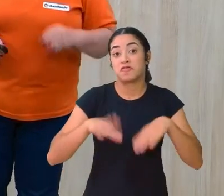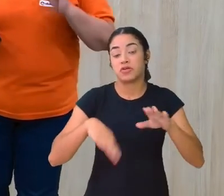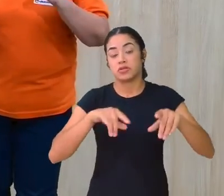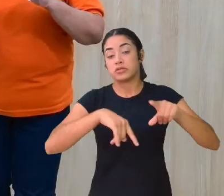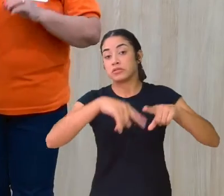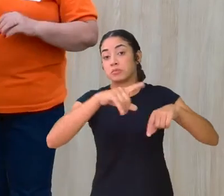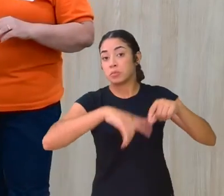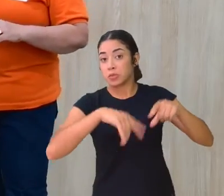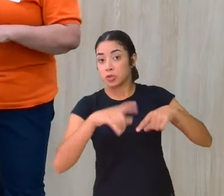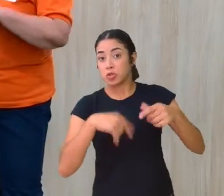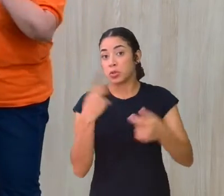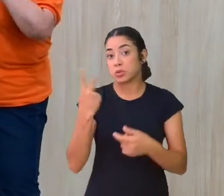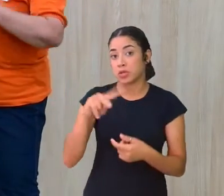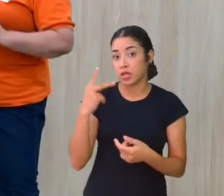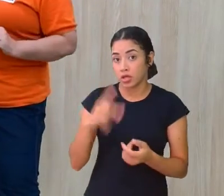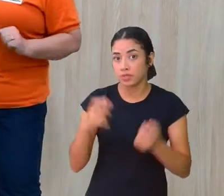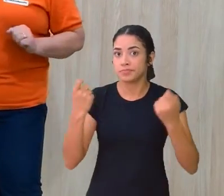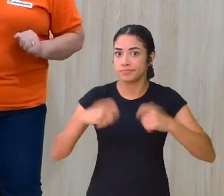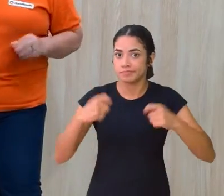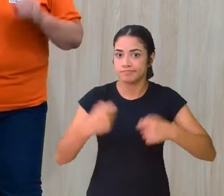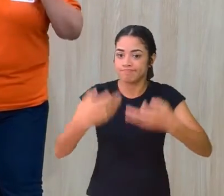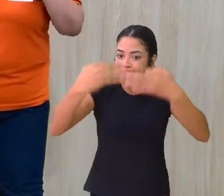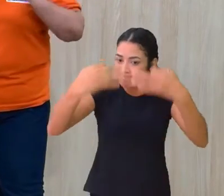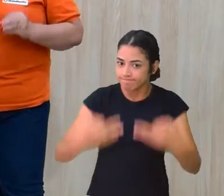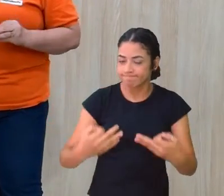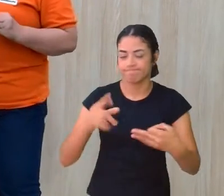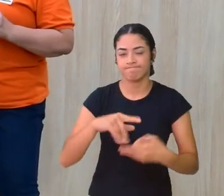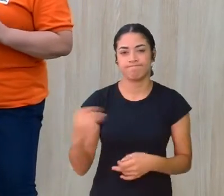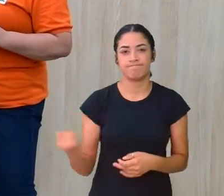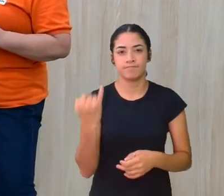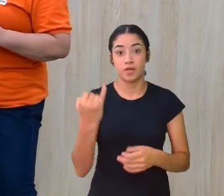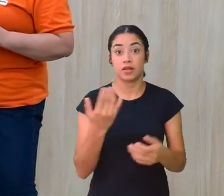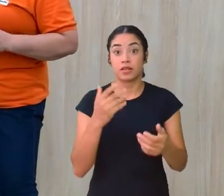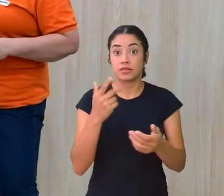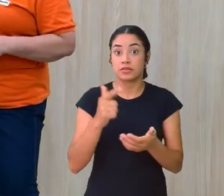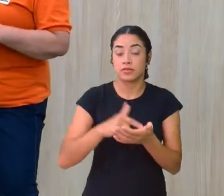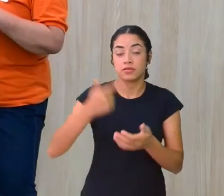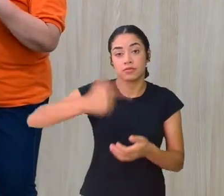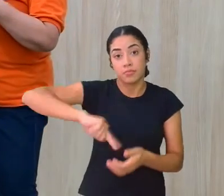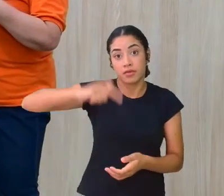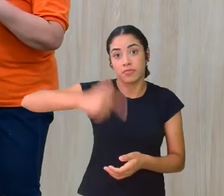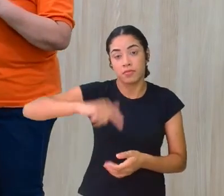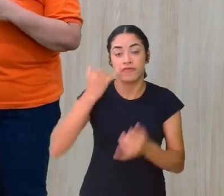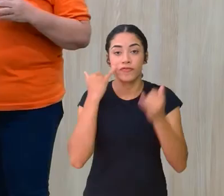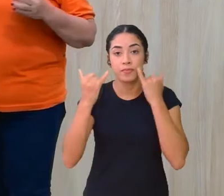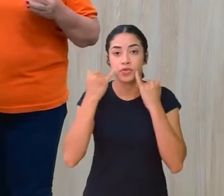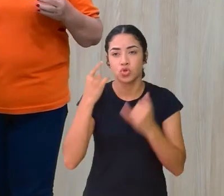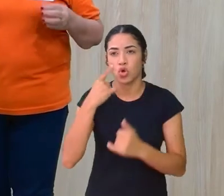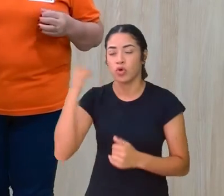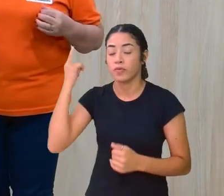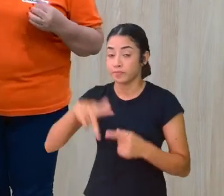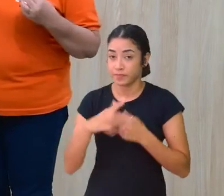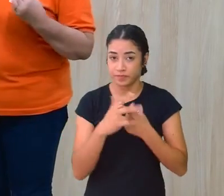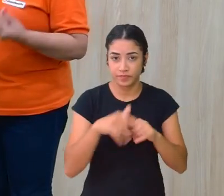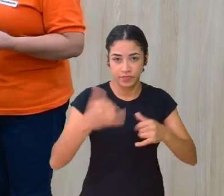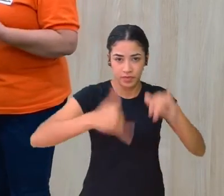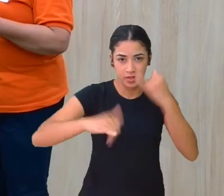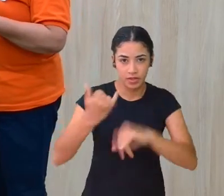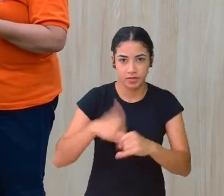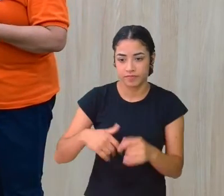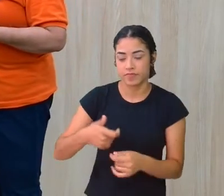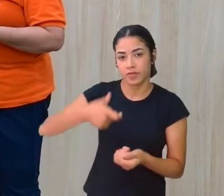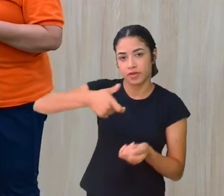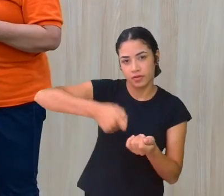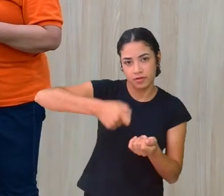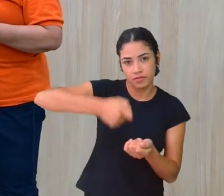isolante. Isso é muito importante. Mas vamos continuar, que tem muita informação ainda. As ferramentas elétricas, como alicate,